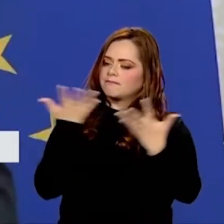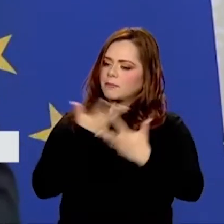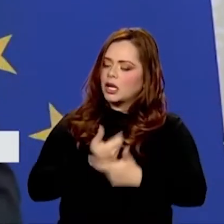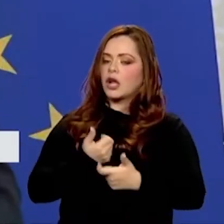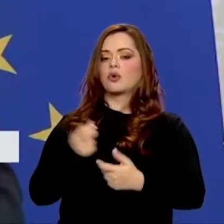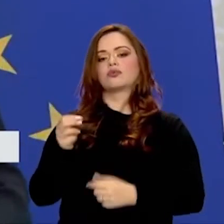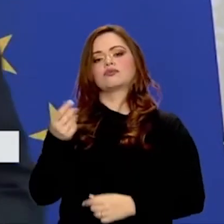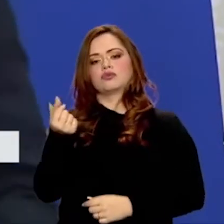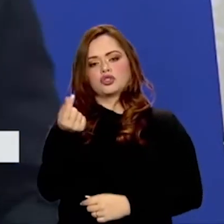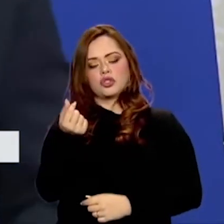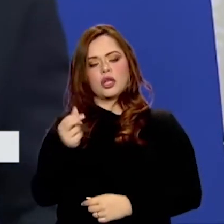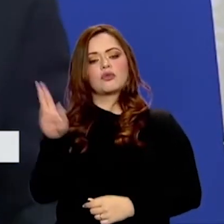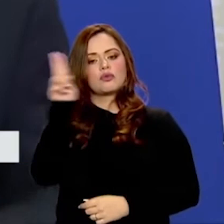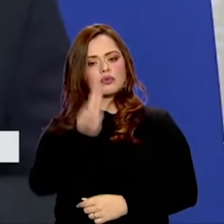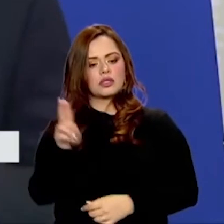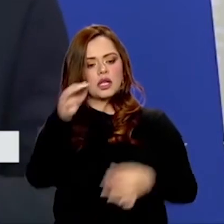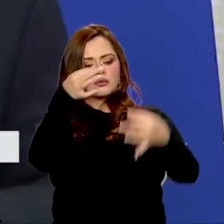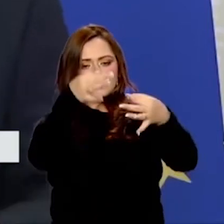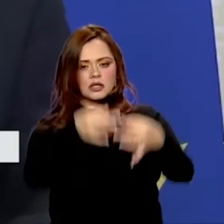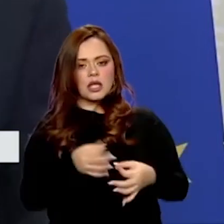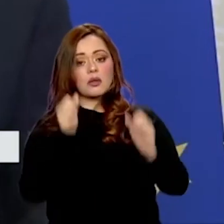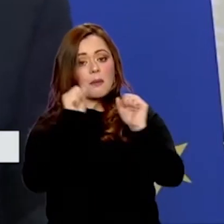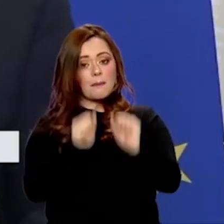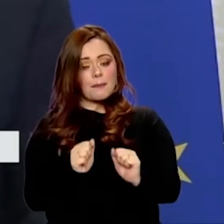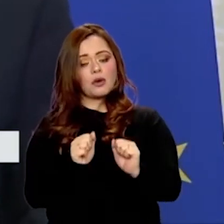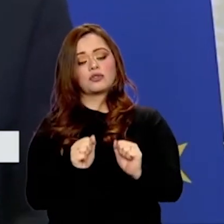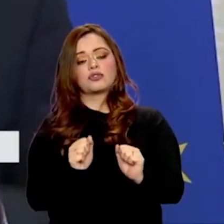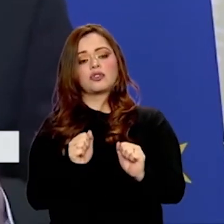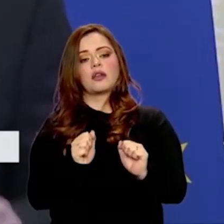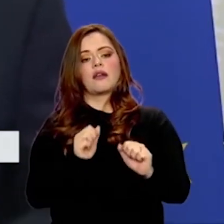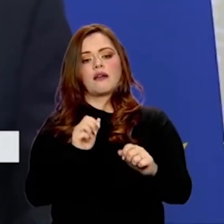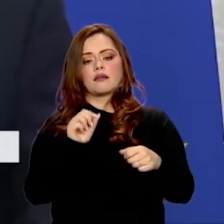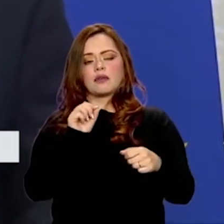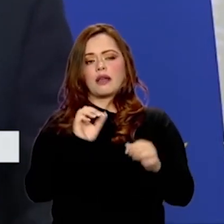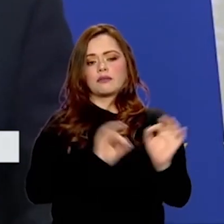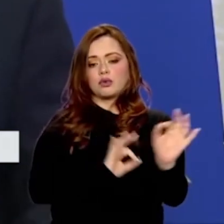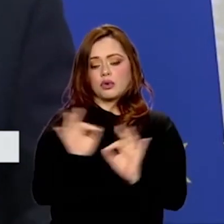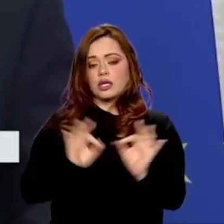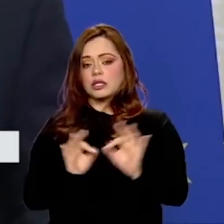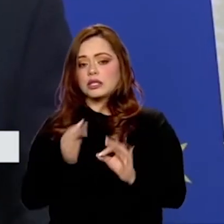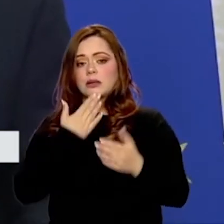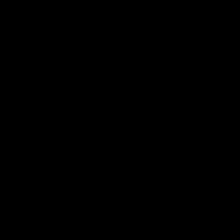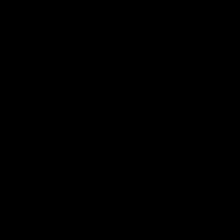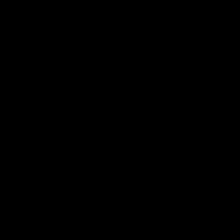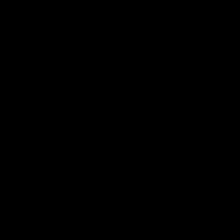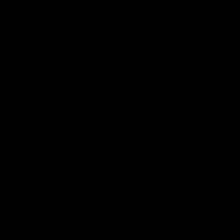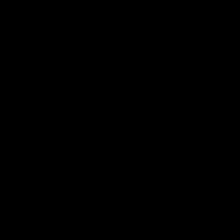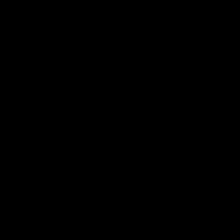utilizado para que a gente possa fazer mais do que aquilo que a gente pode fazer sozinho.